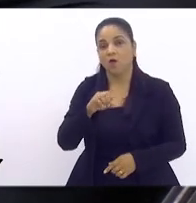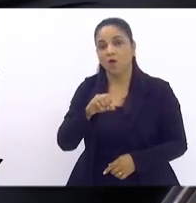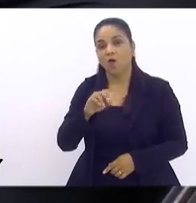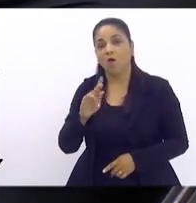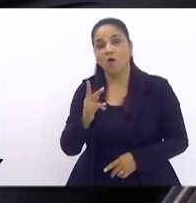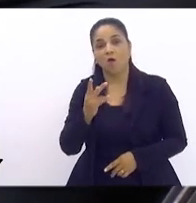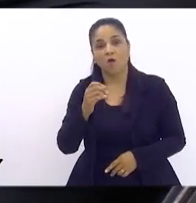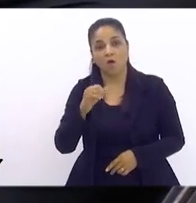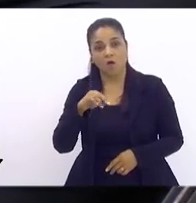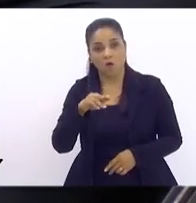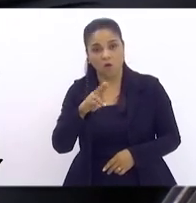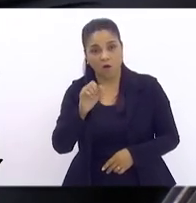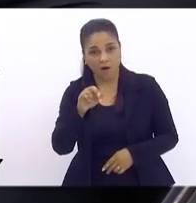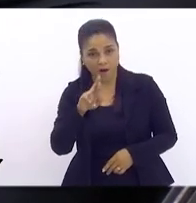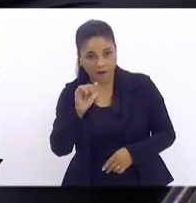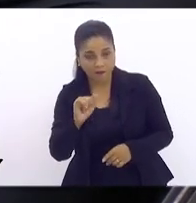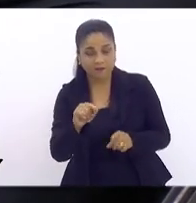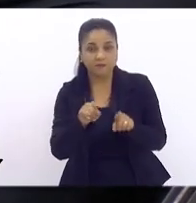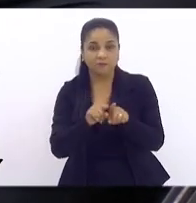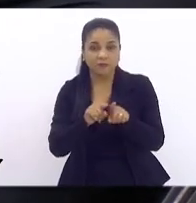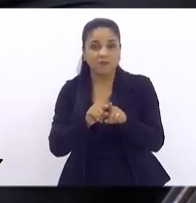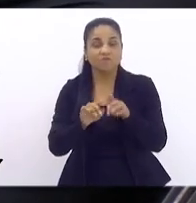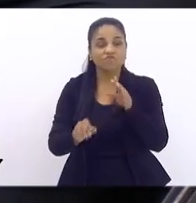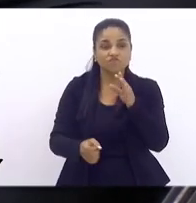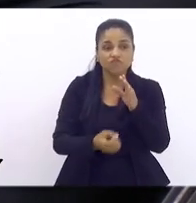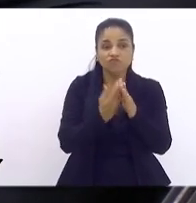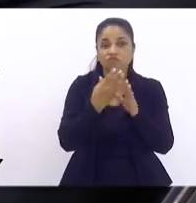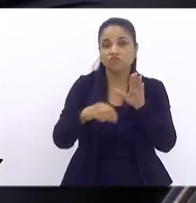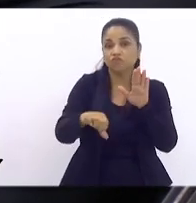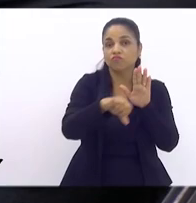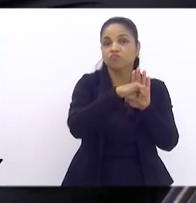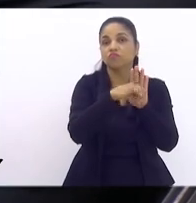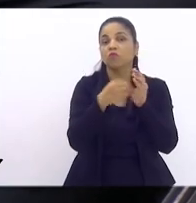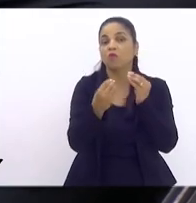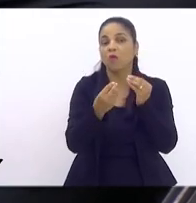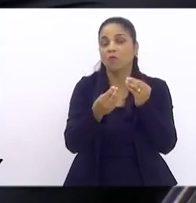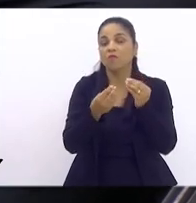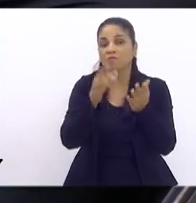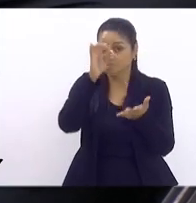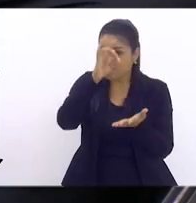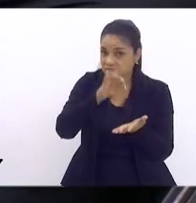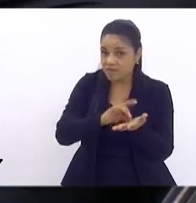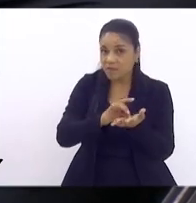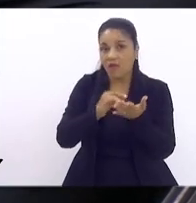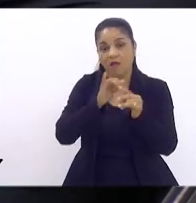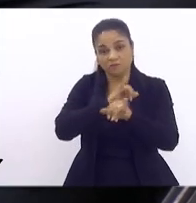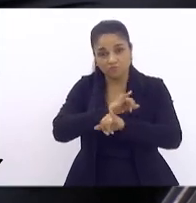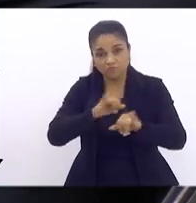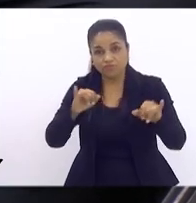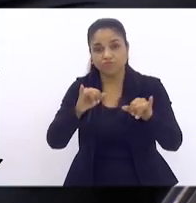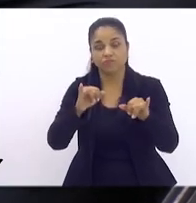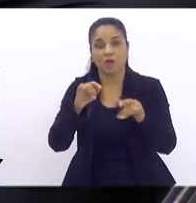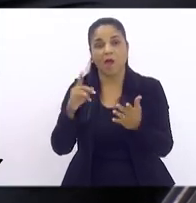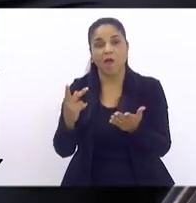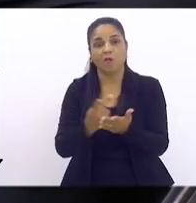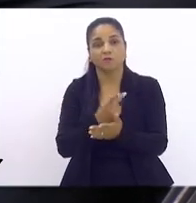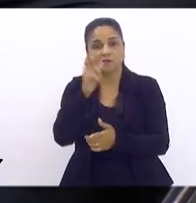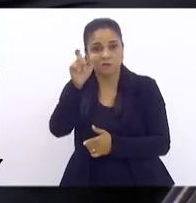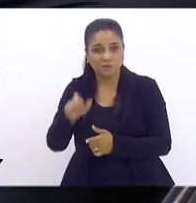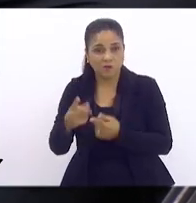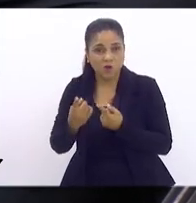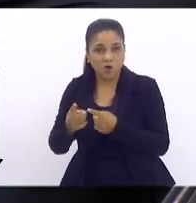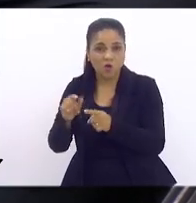a partir dos casos reais que que vinham a público né que se tornavam Públicos como por exemplo a própria